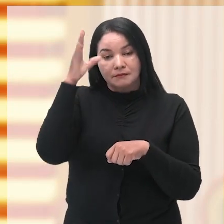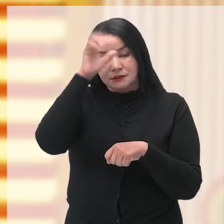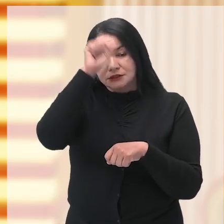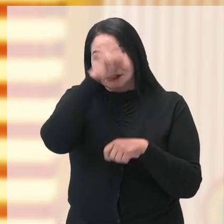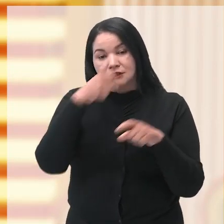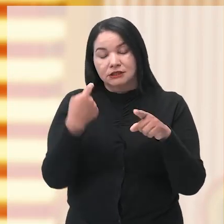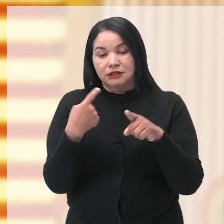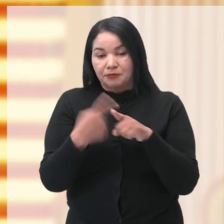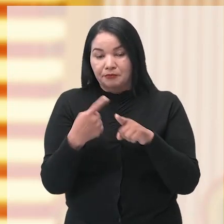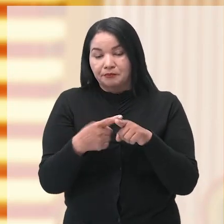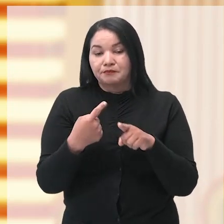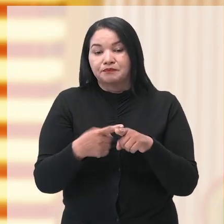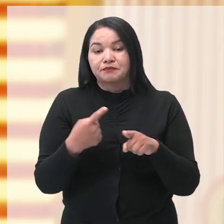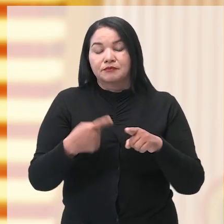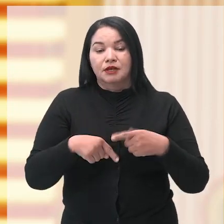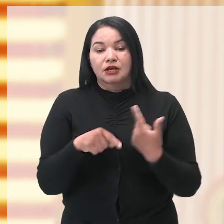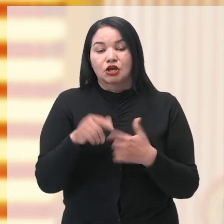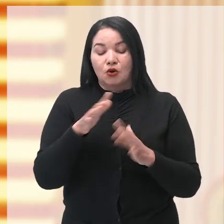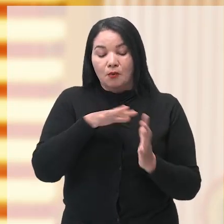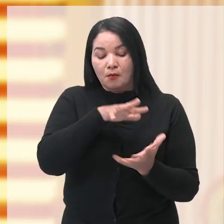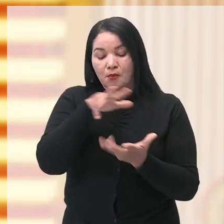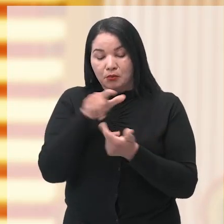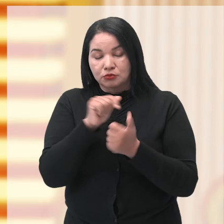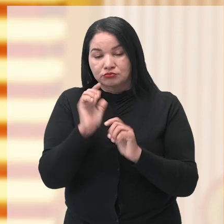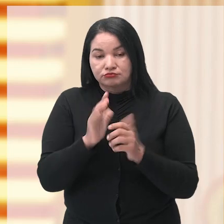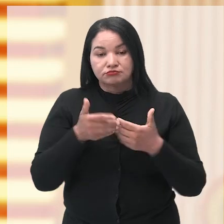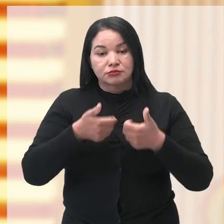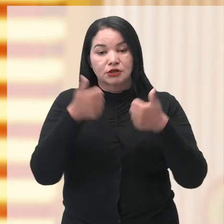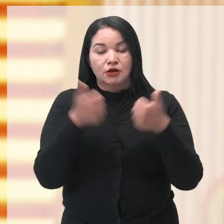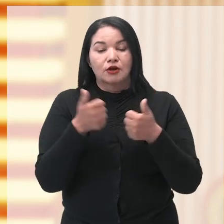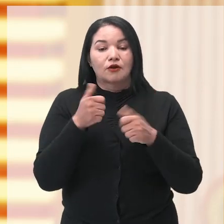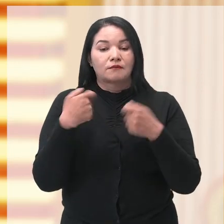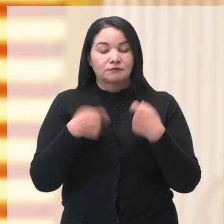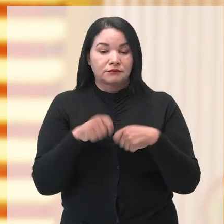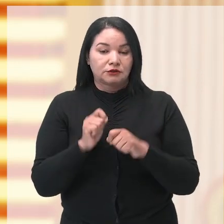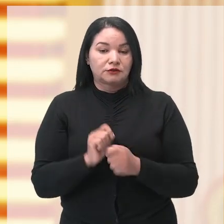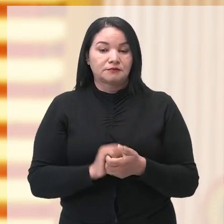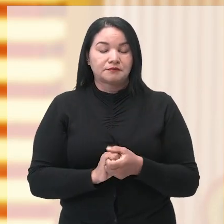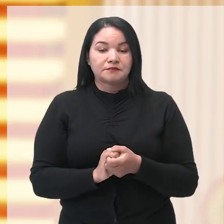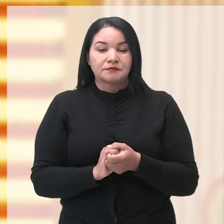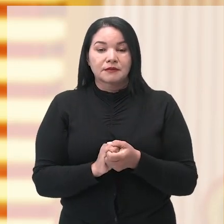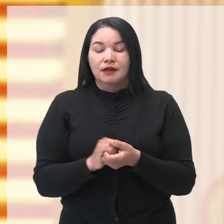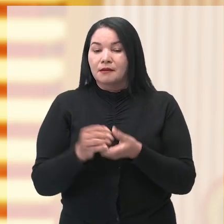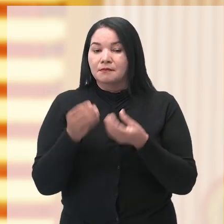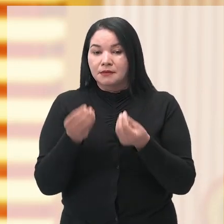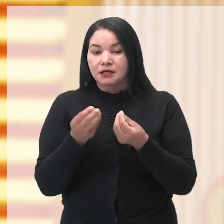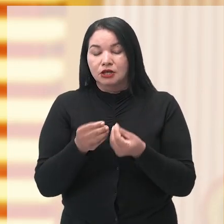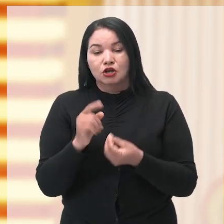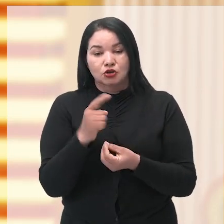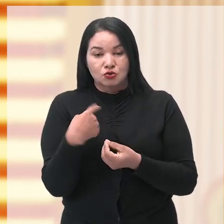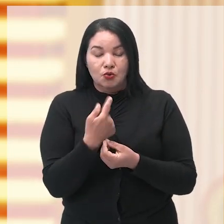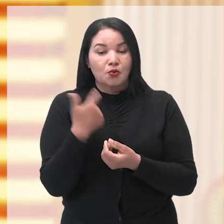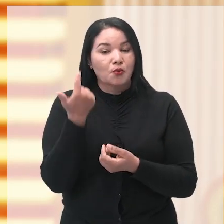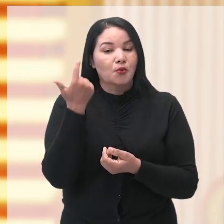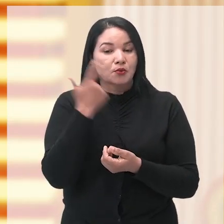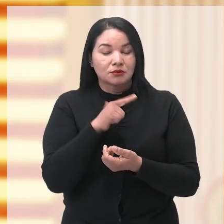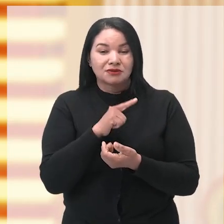né, tornar o nosso mundo cada vez melhor e que consiga lidar, né, com